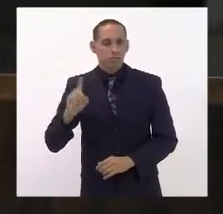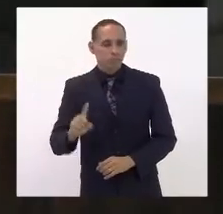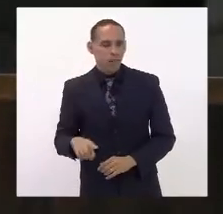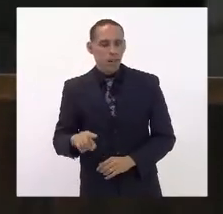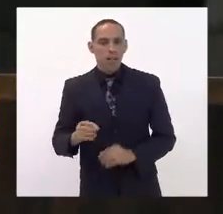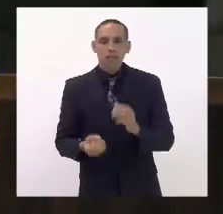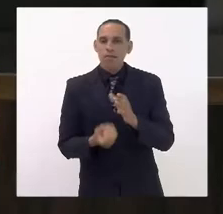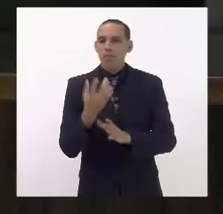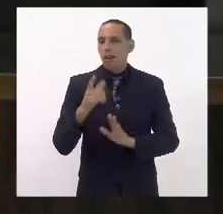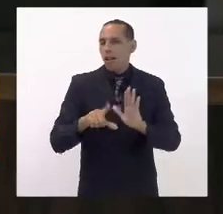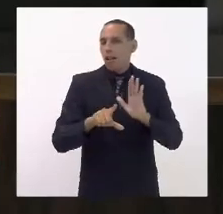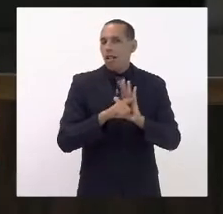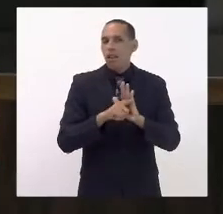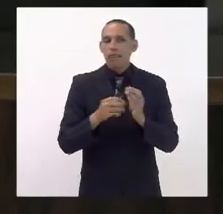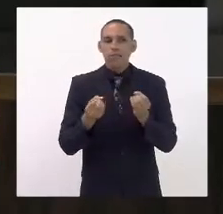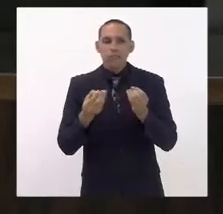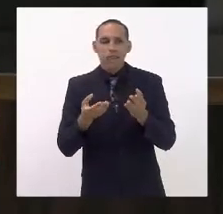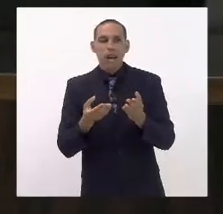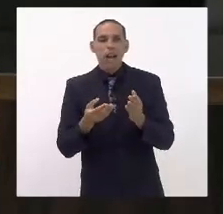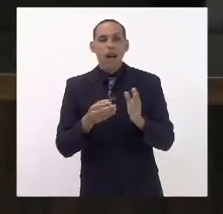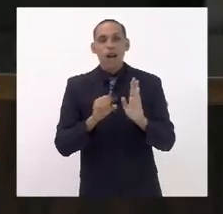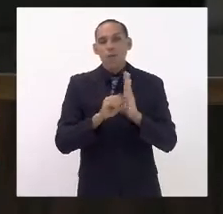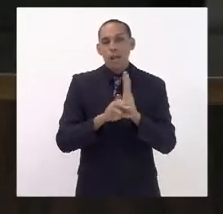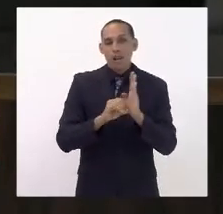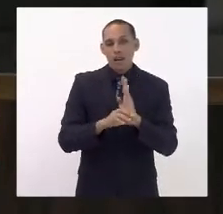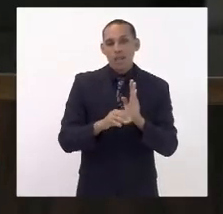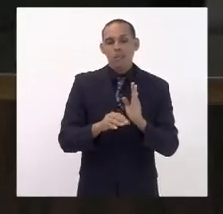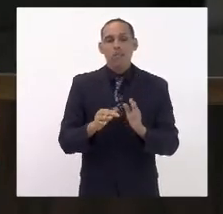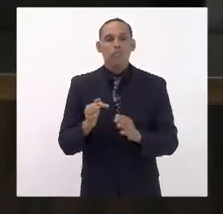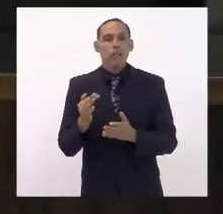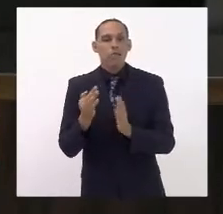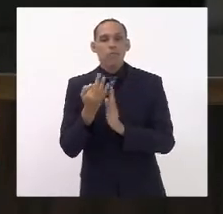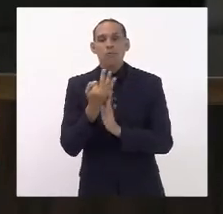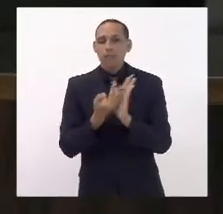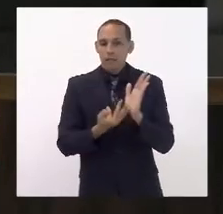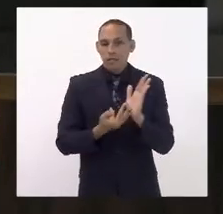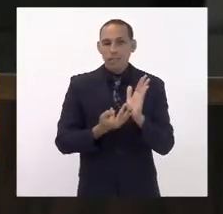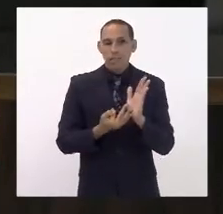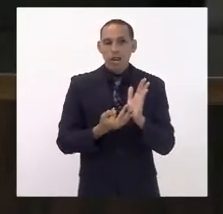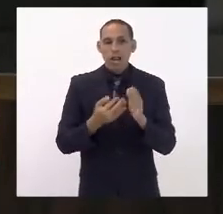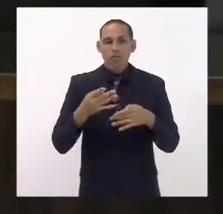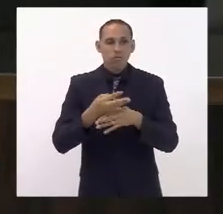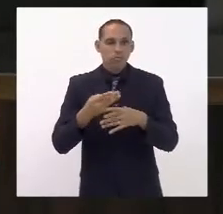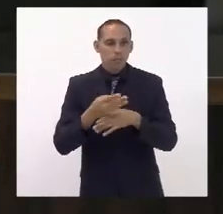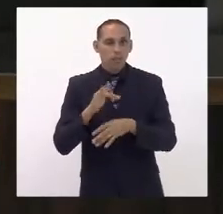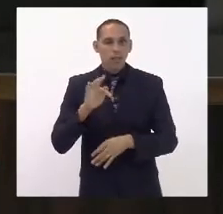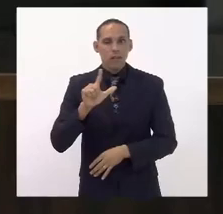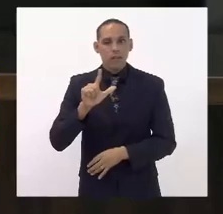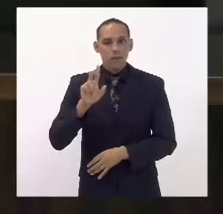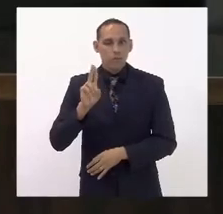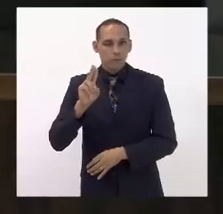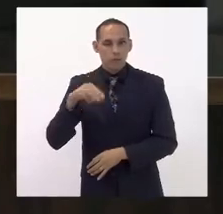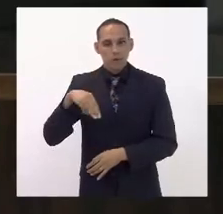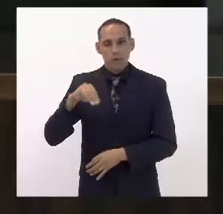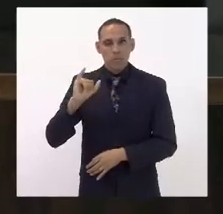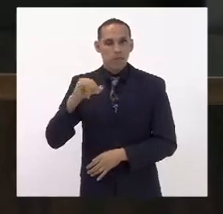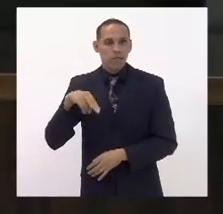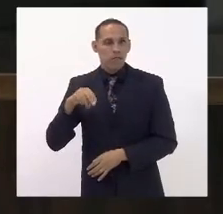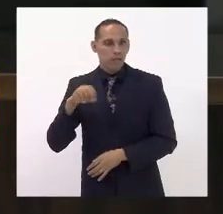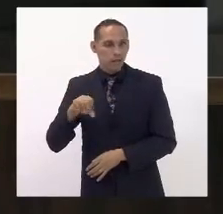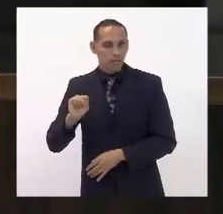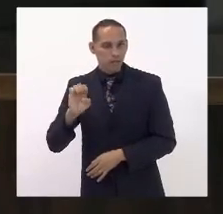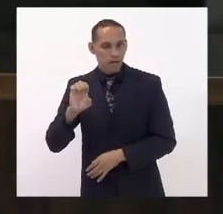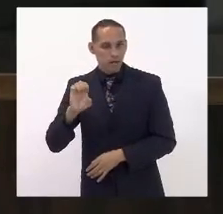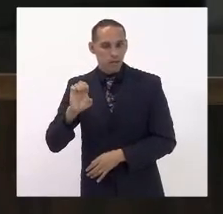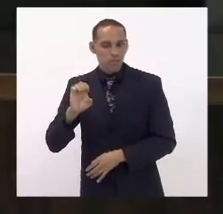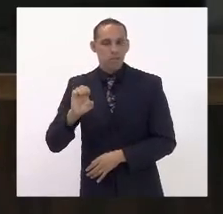institui benefício fiscal à cidade fluminense da outras disposições. Pendendo de pareceres das comissões de